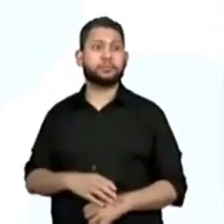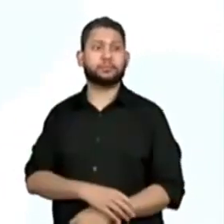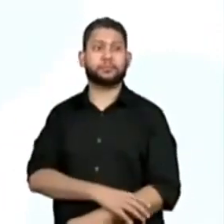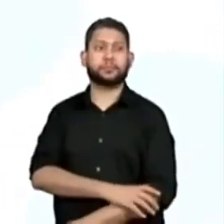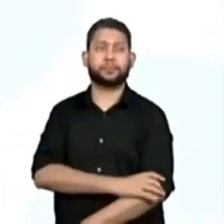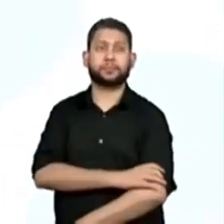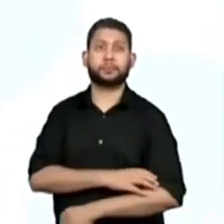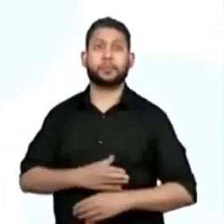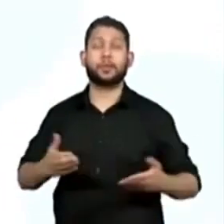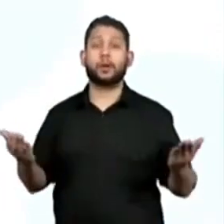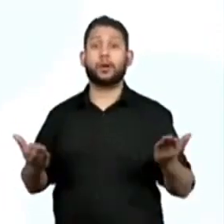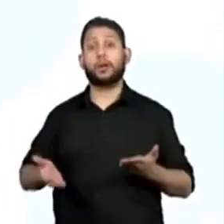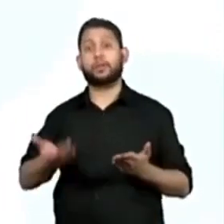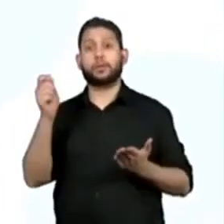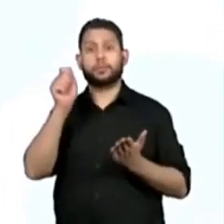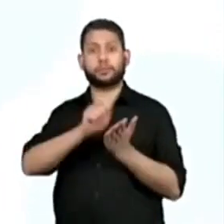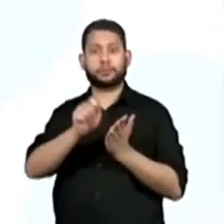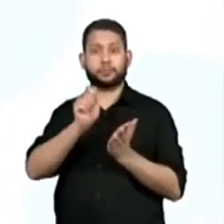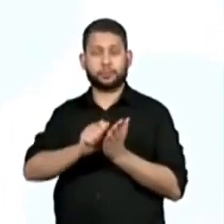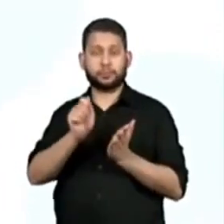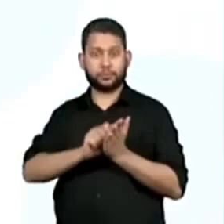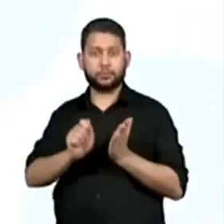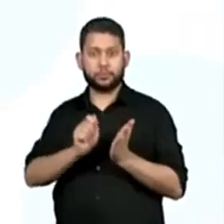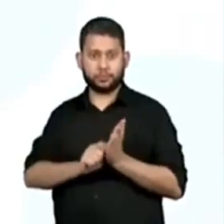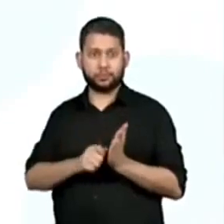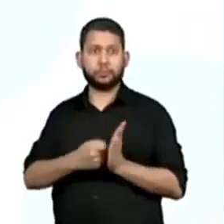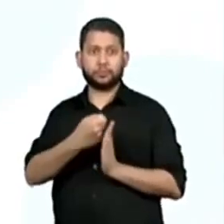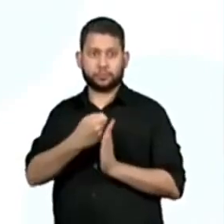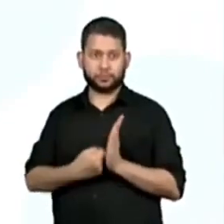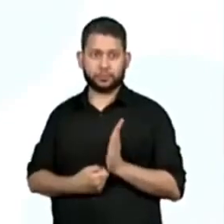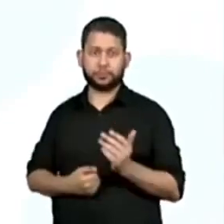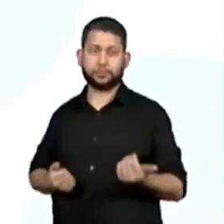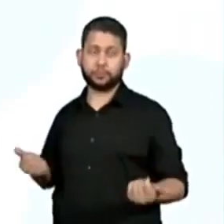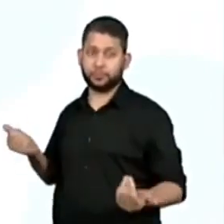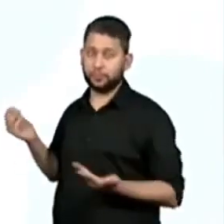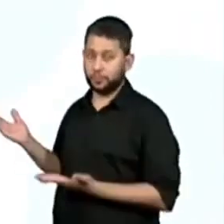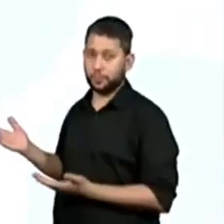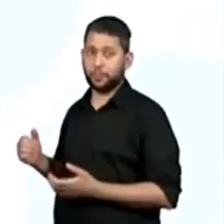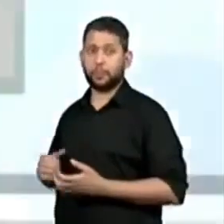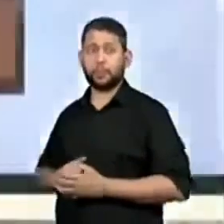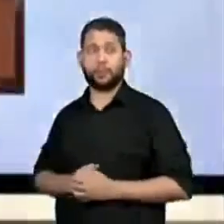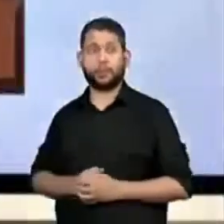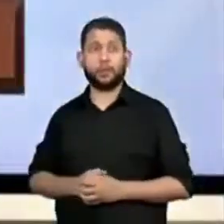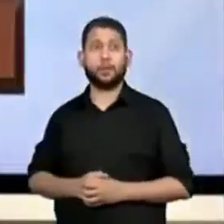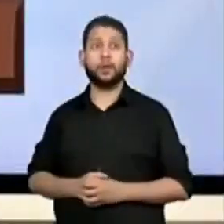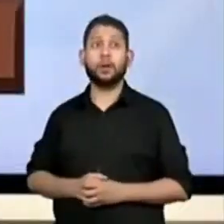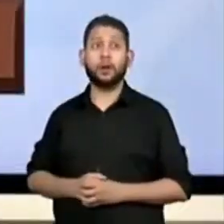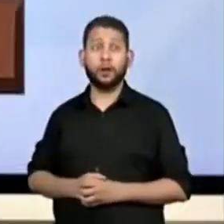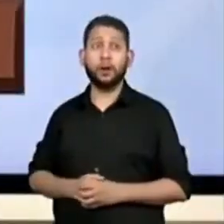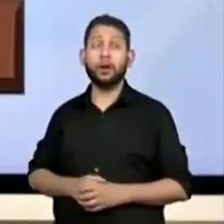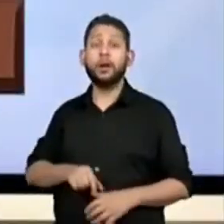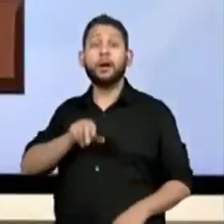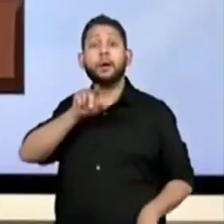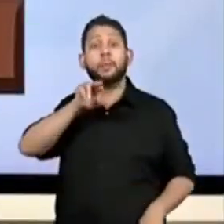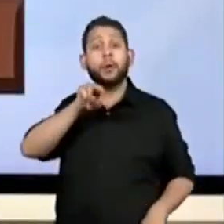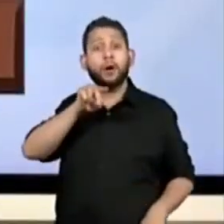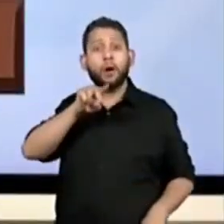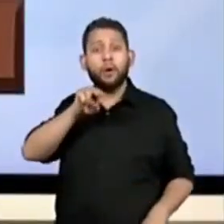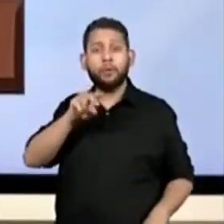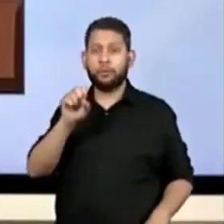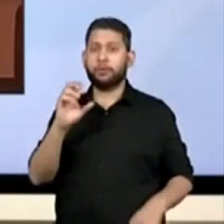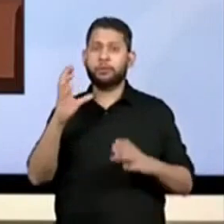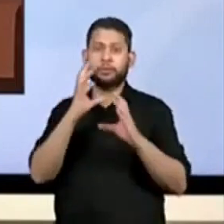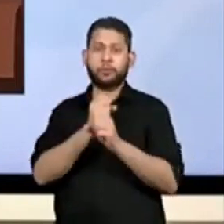e vamos para os registros só marcação que vai dar um pouquinho diferente aqui a gente tem do irmão